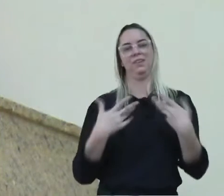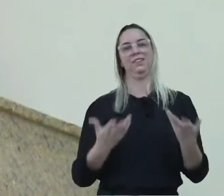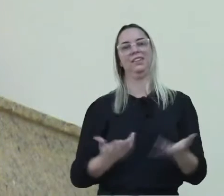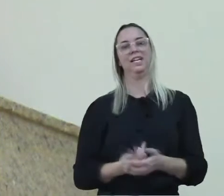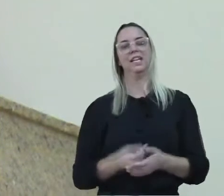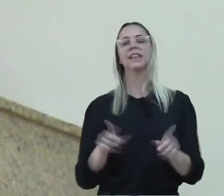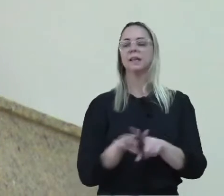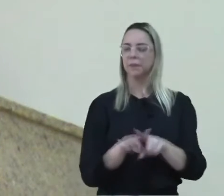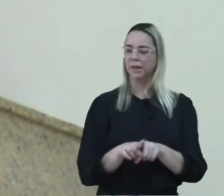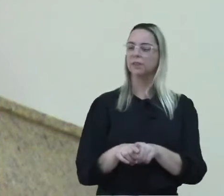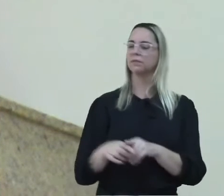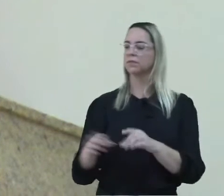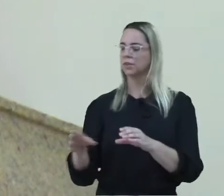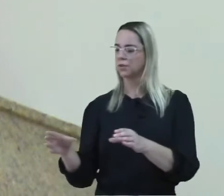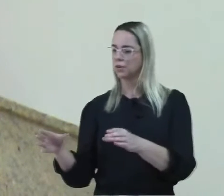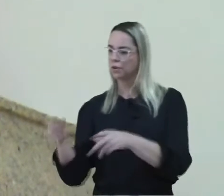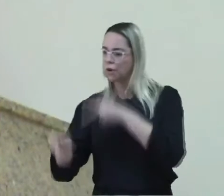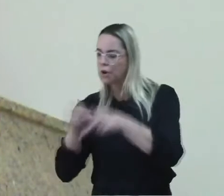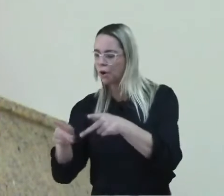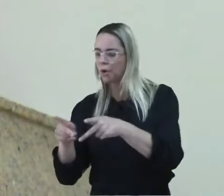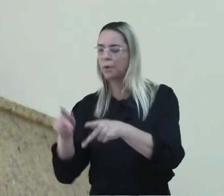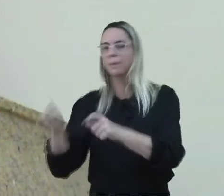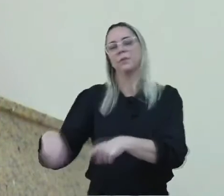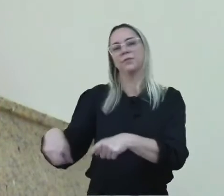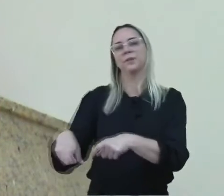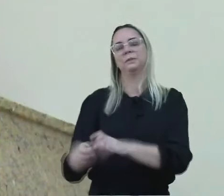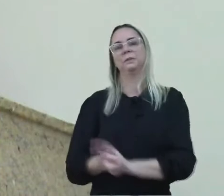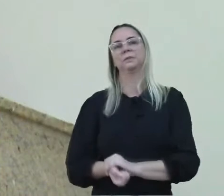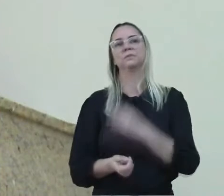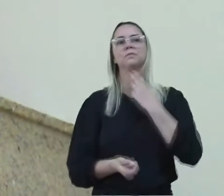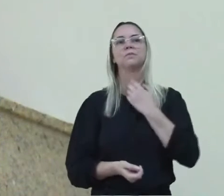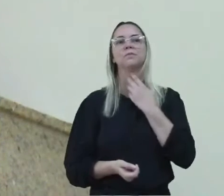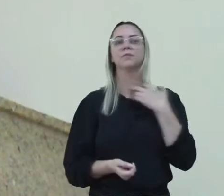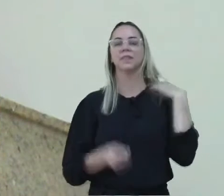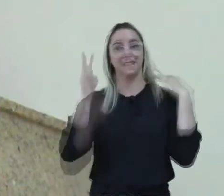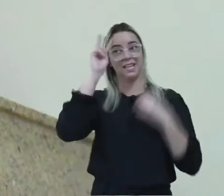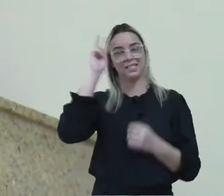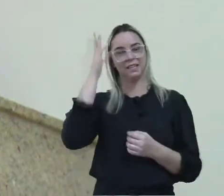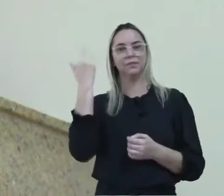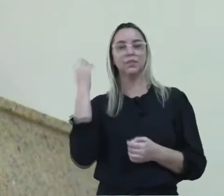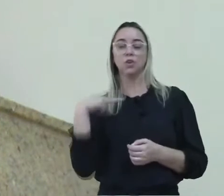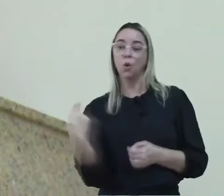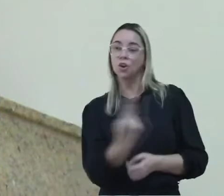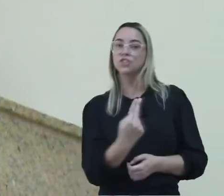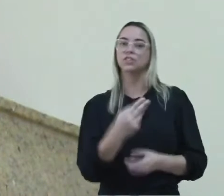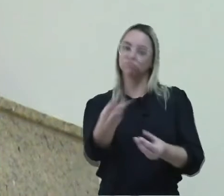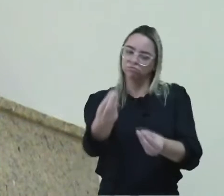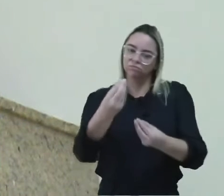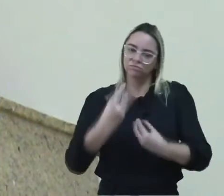essas comunidades que agora, na última segunda-feira, recebemos, né, alguns implementos